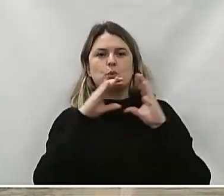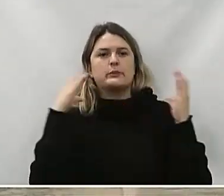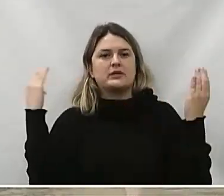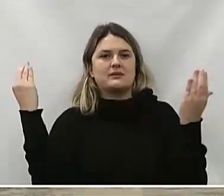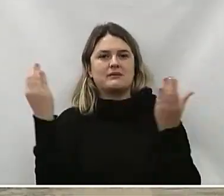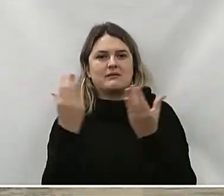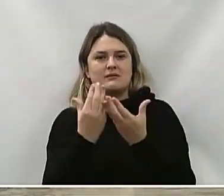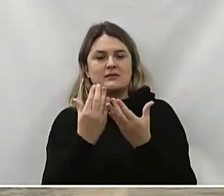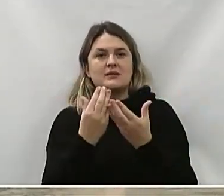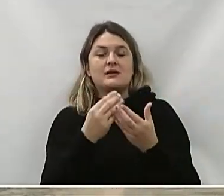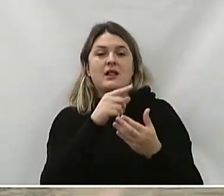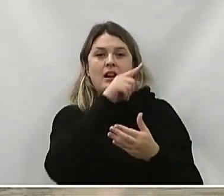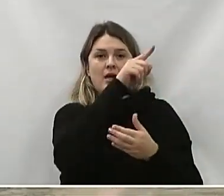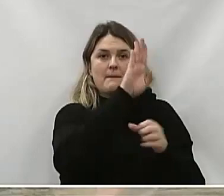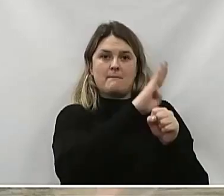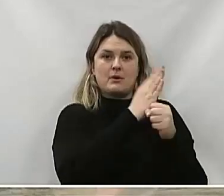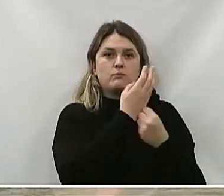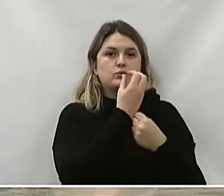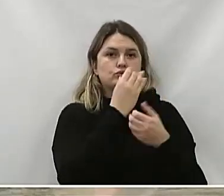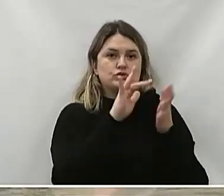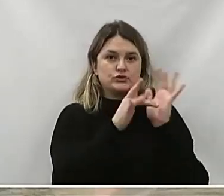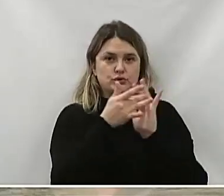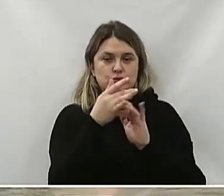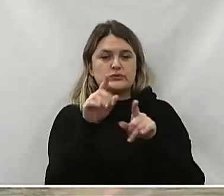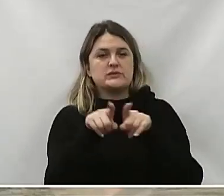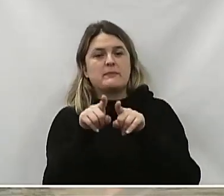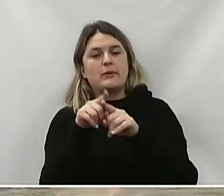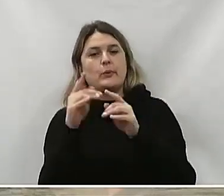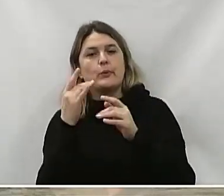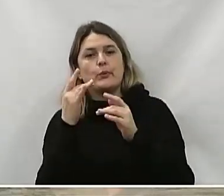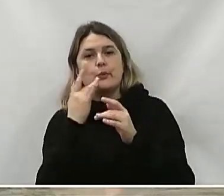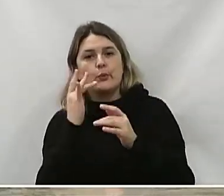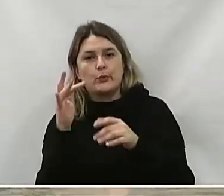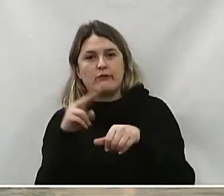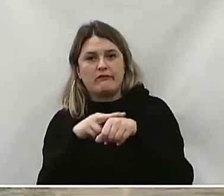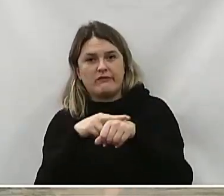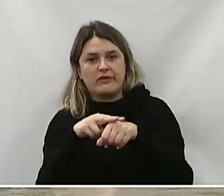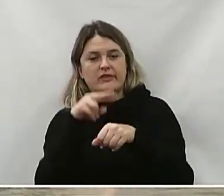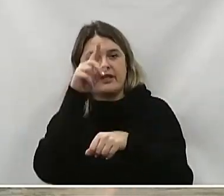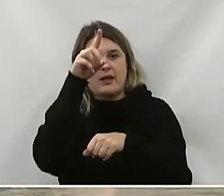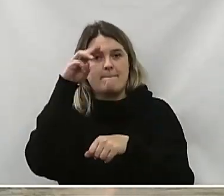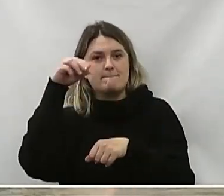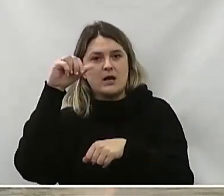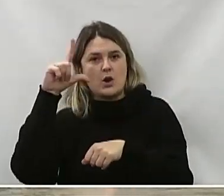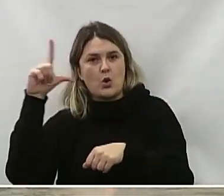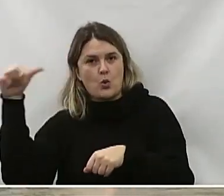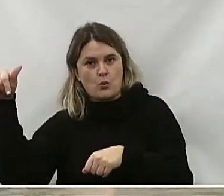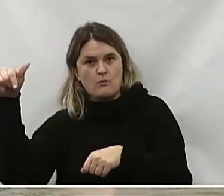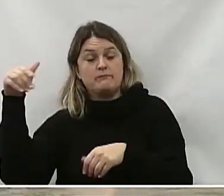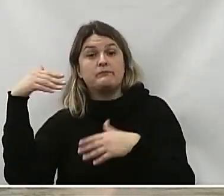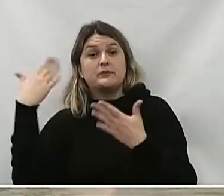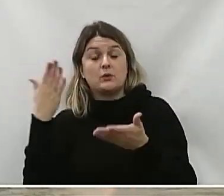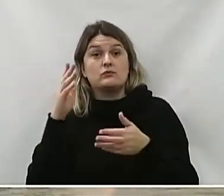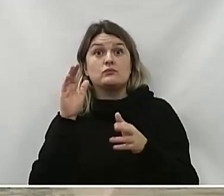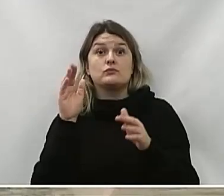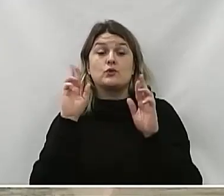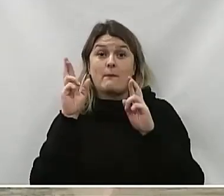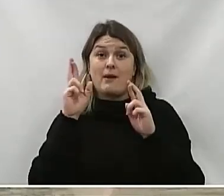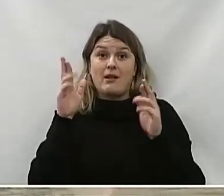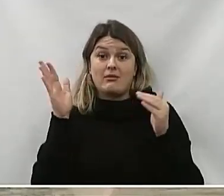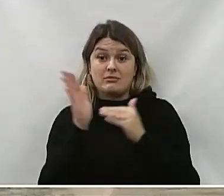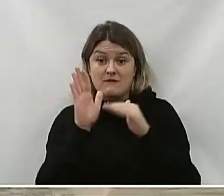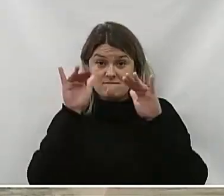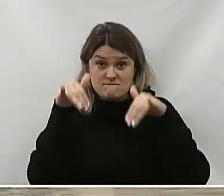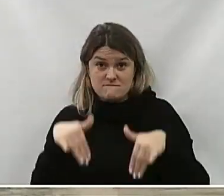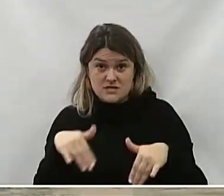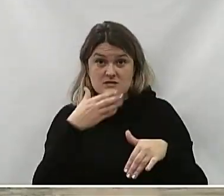tanto do Bairro Bom Jesus como do Ouro Verde e Marlon então espero que ainda esse ano essa obra seja